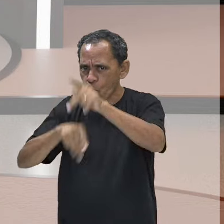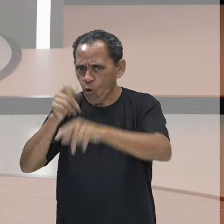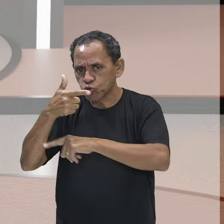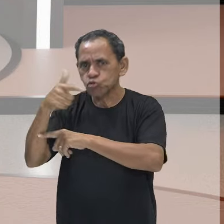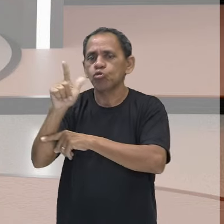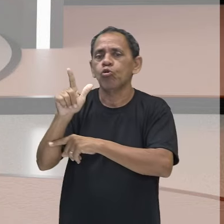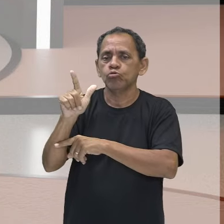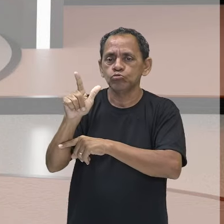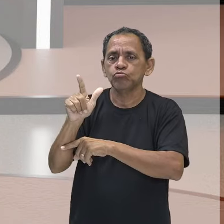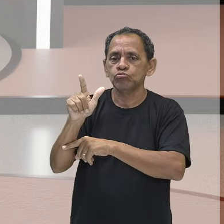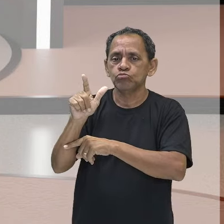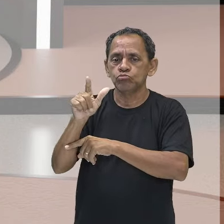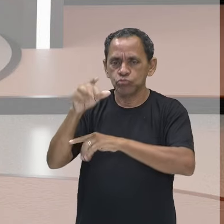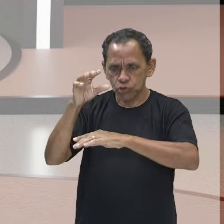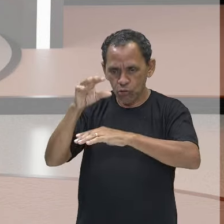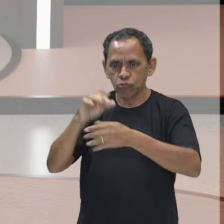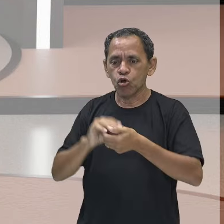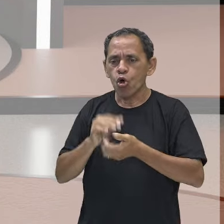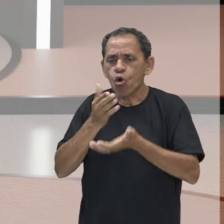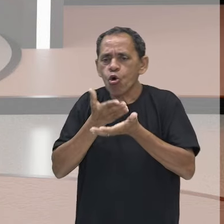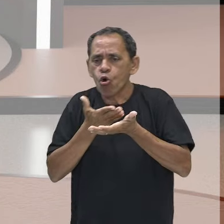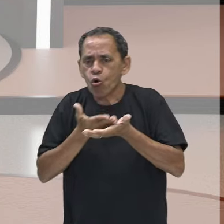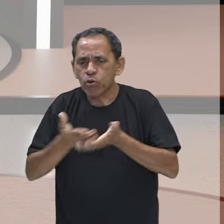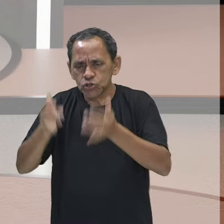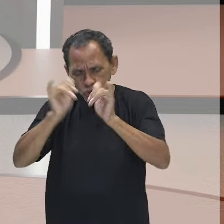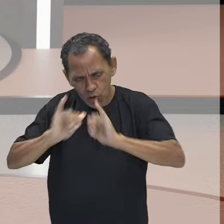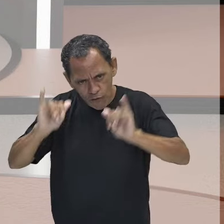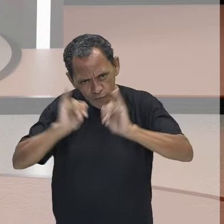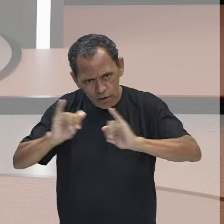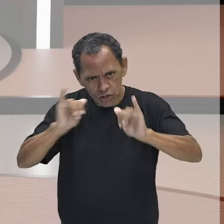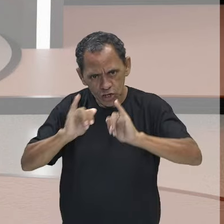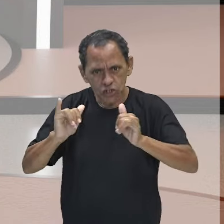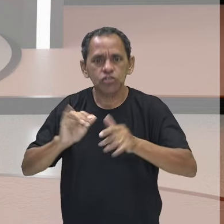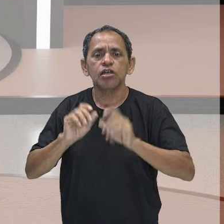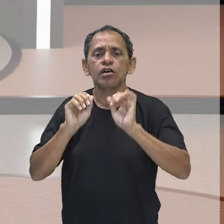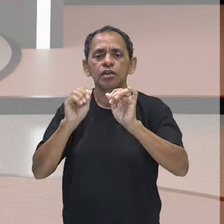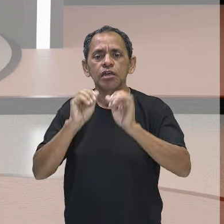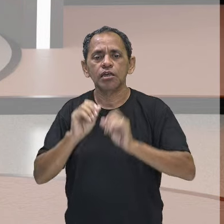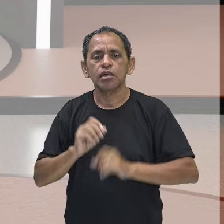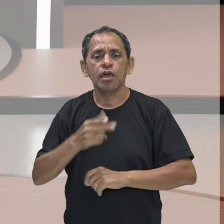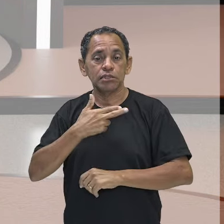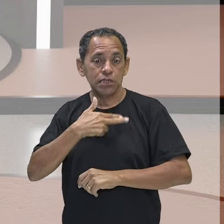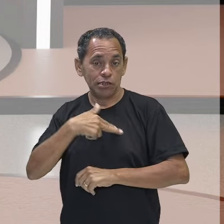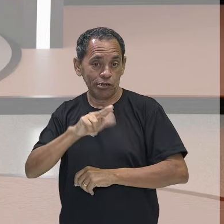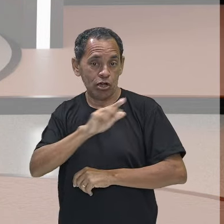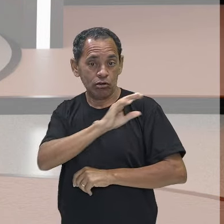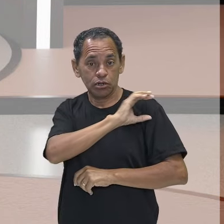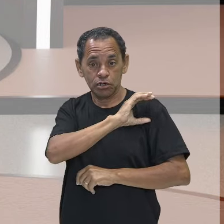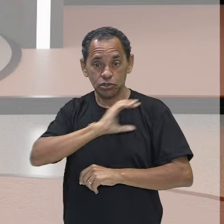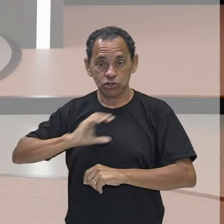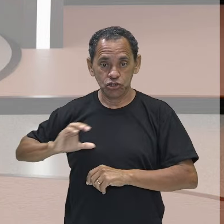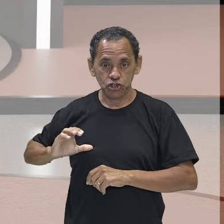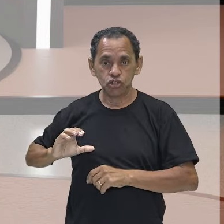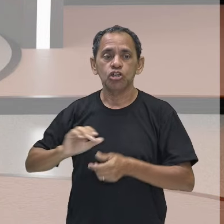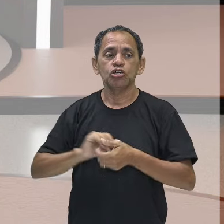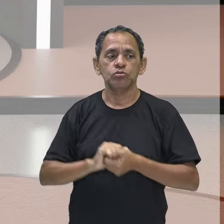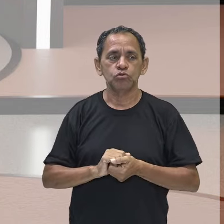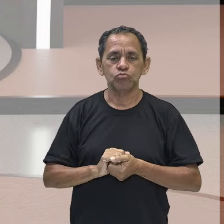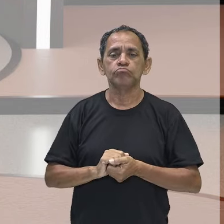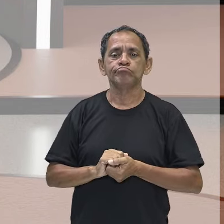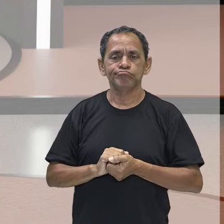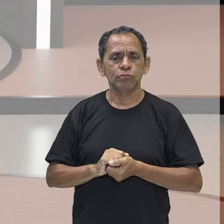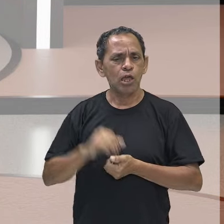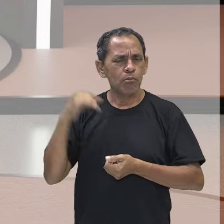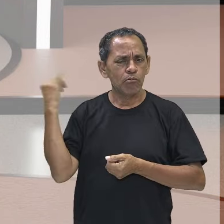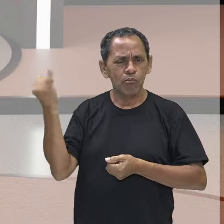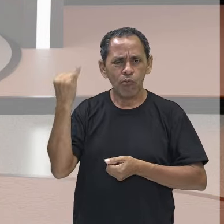começou a plantar a sementinha do que viria a ser o cristianismo, essa religião que é predominante, muito